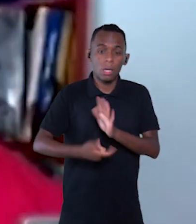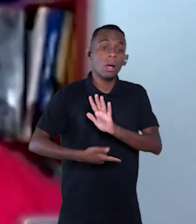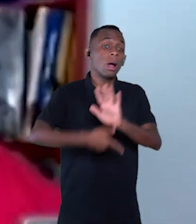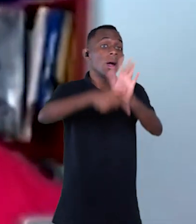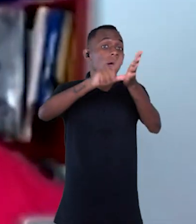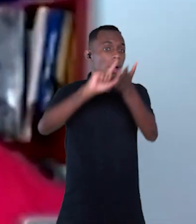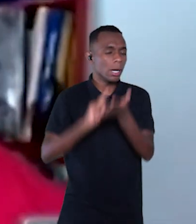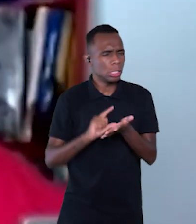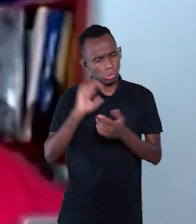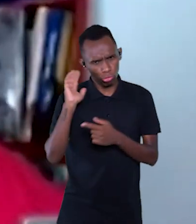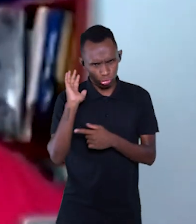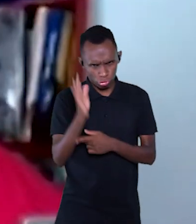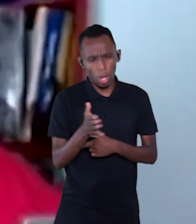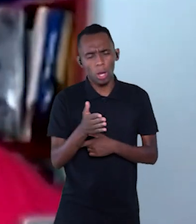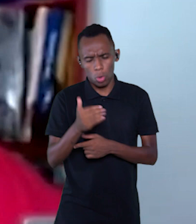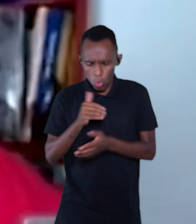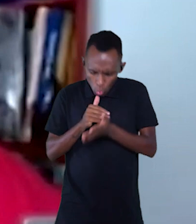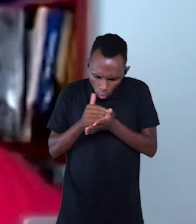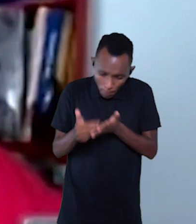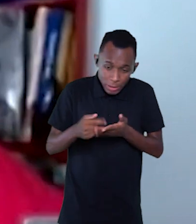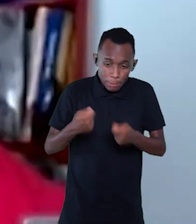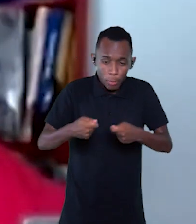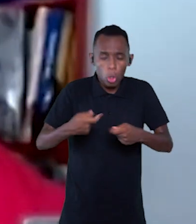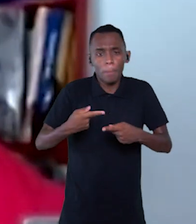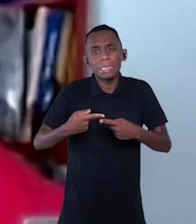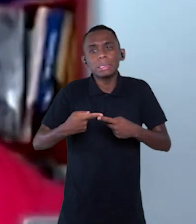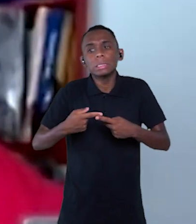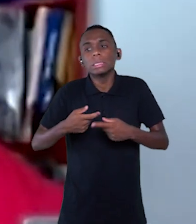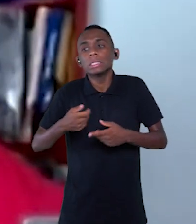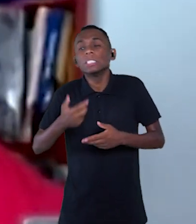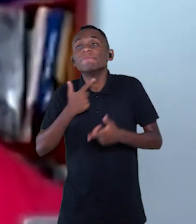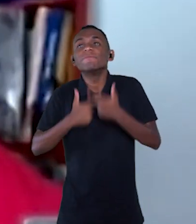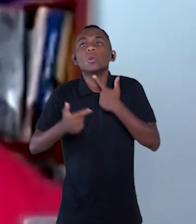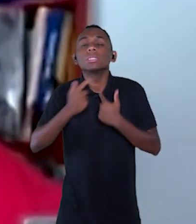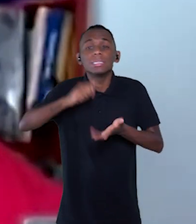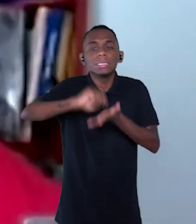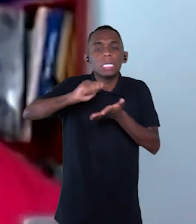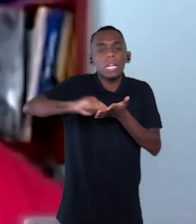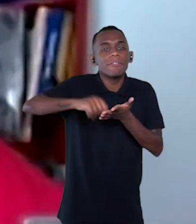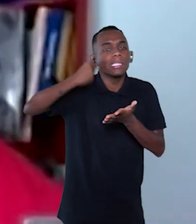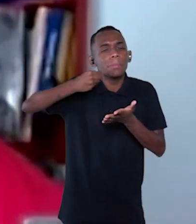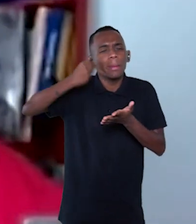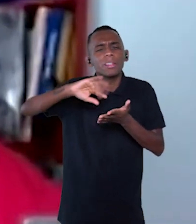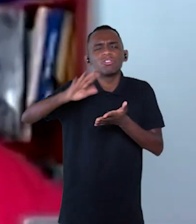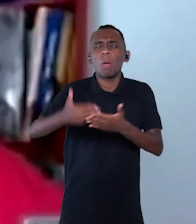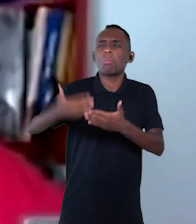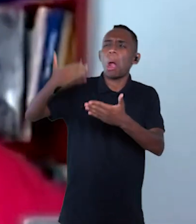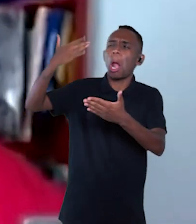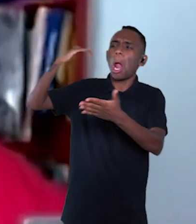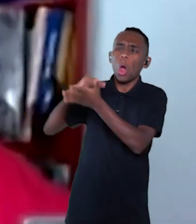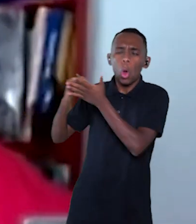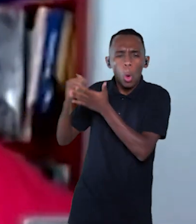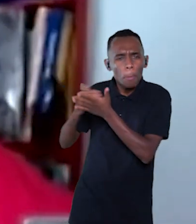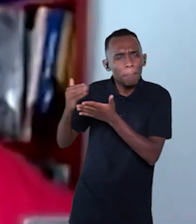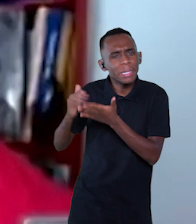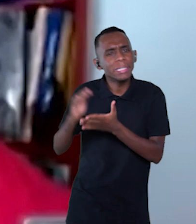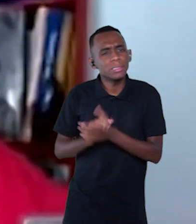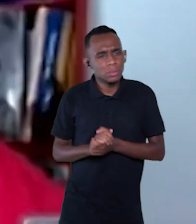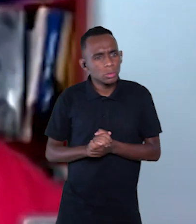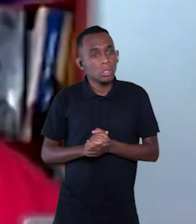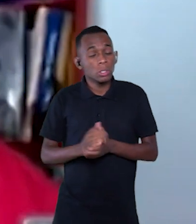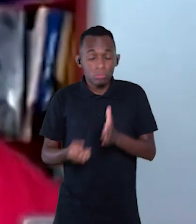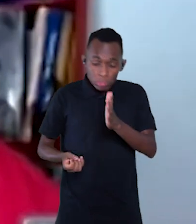muito cedo. Eu tenho essa necessidade de escrever sobre as minhas vivências há muito tempo, e aí eu comecei